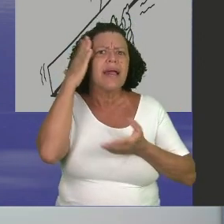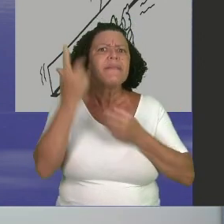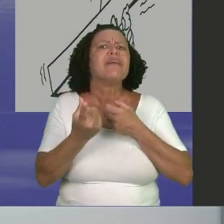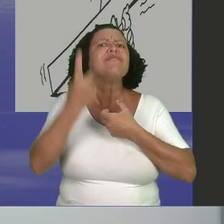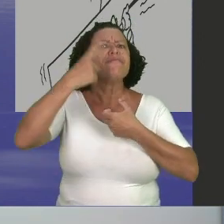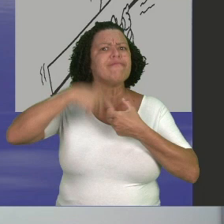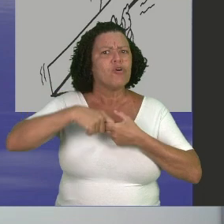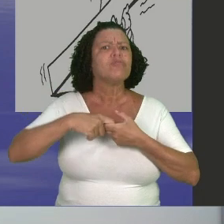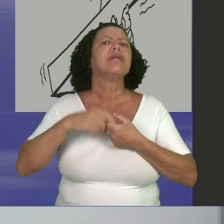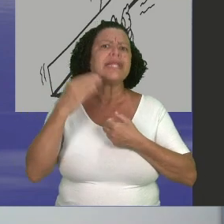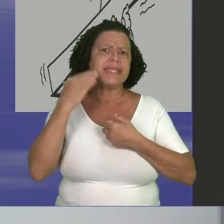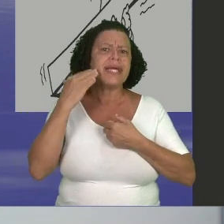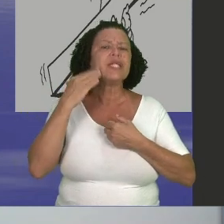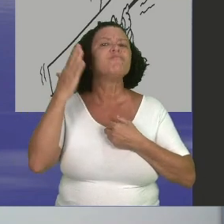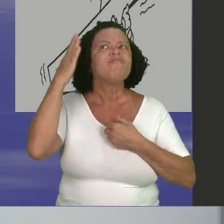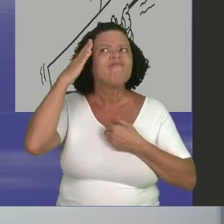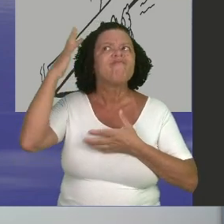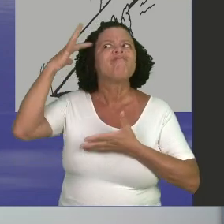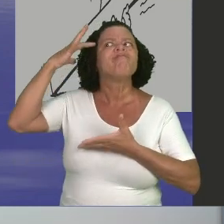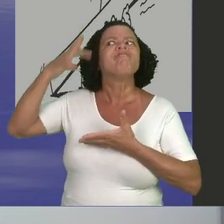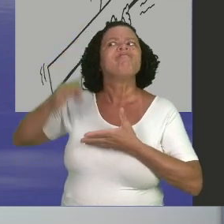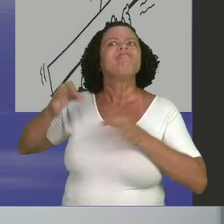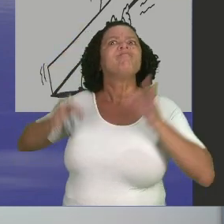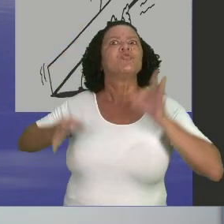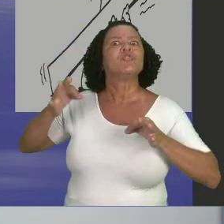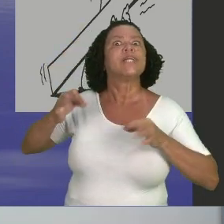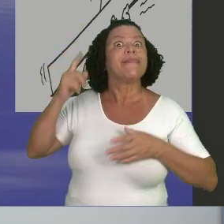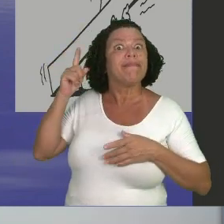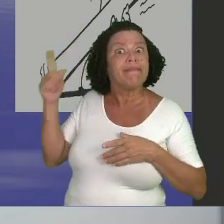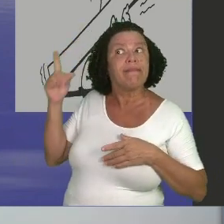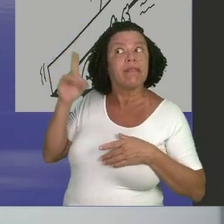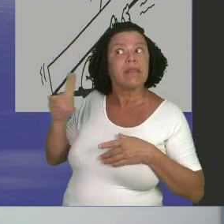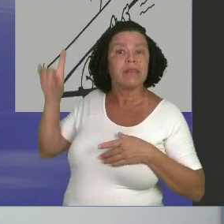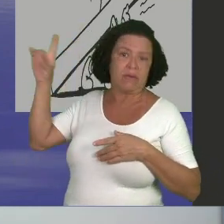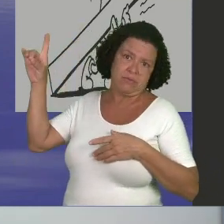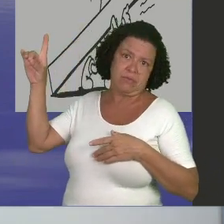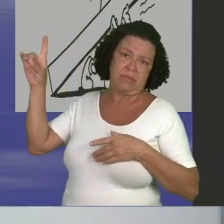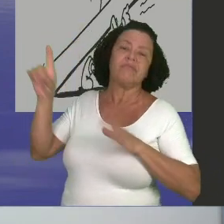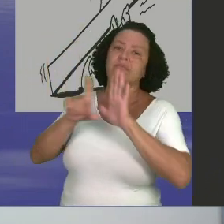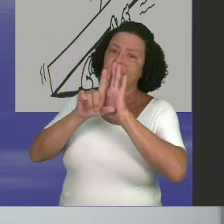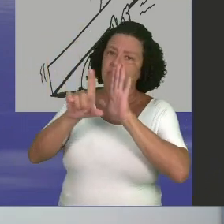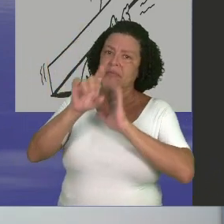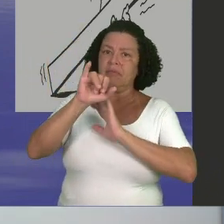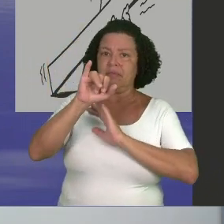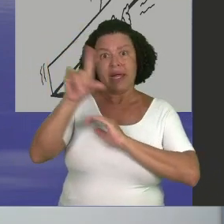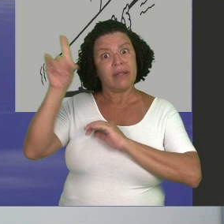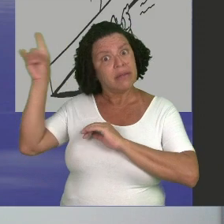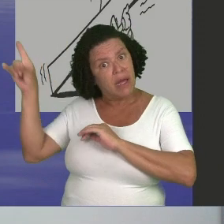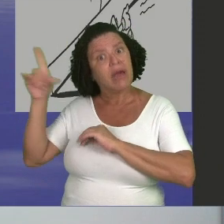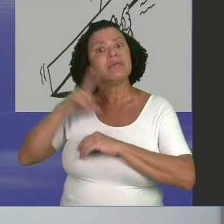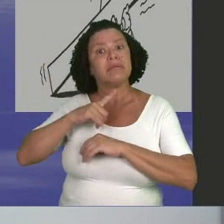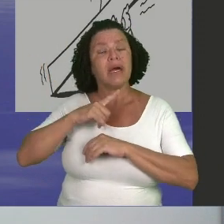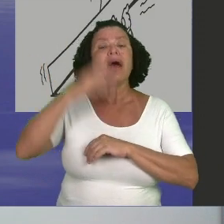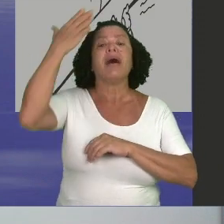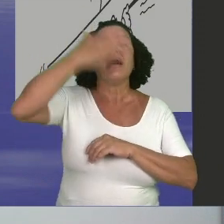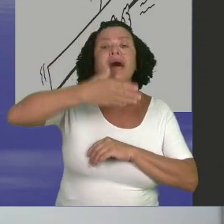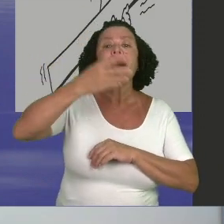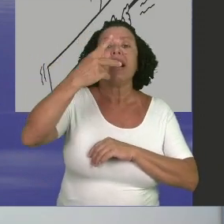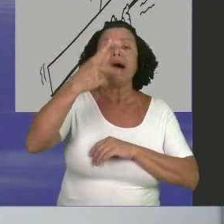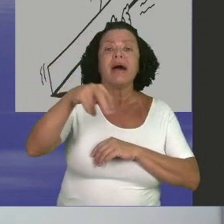ao equilíbrio da justiça divina, das leis de Deus. A prova é o